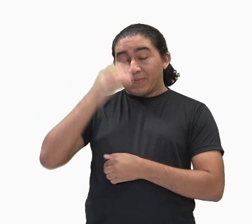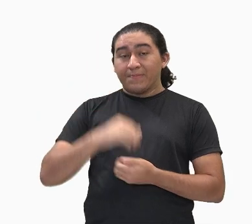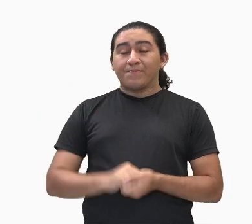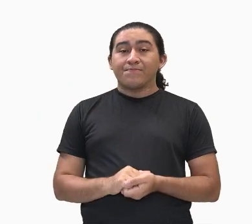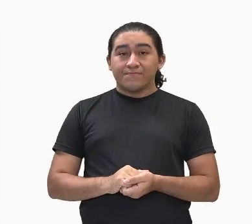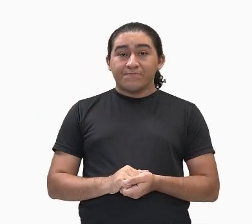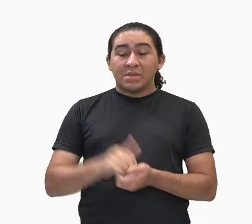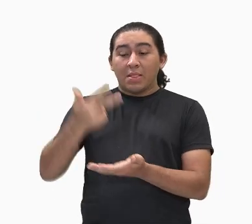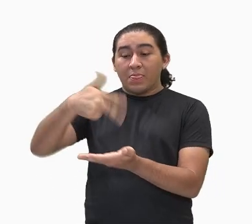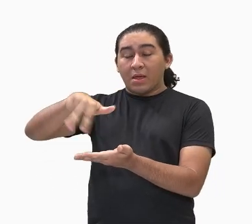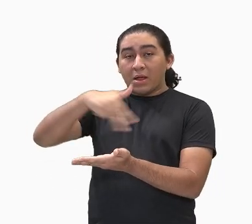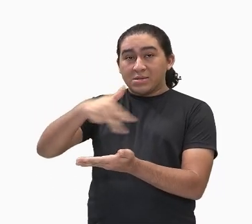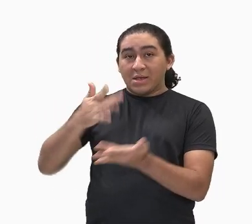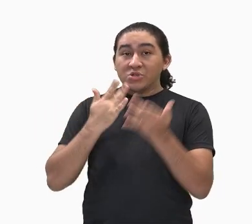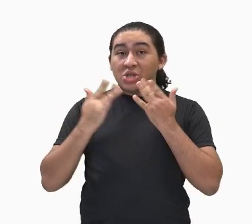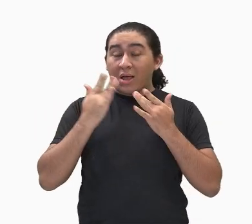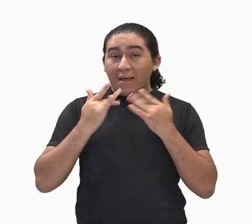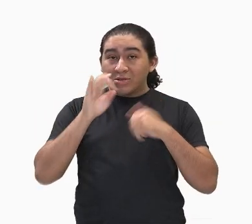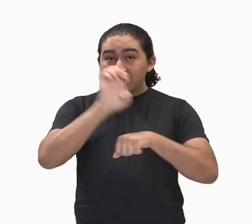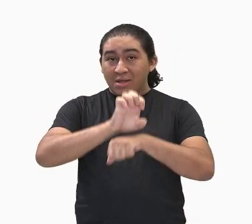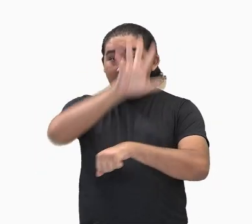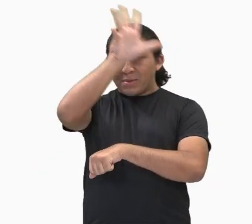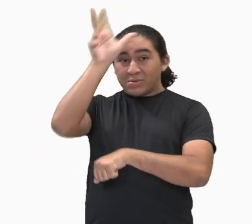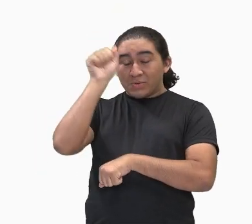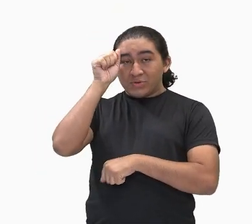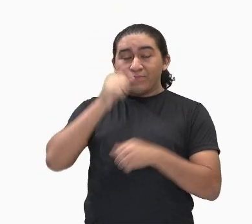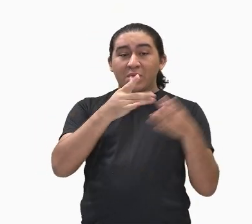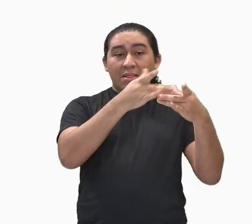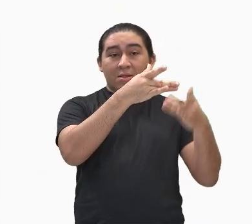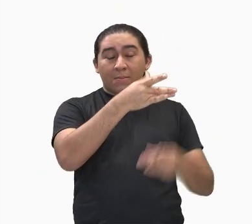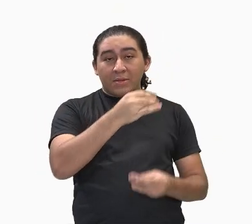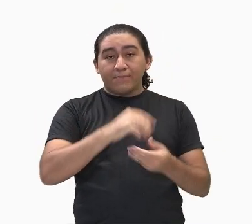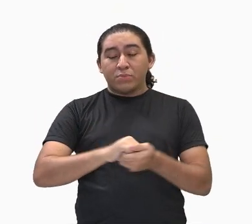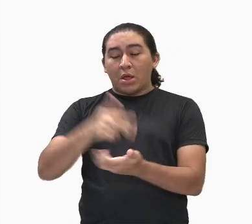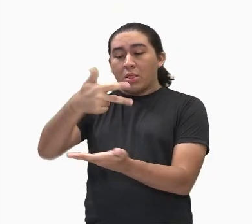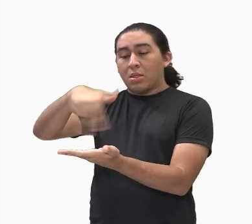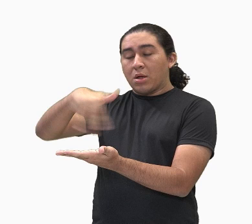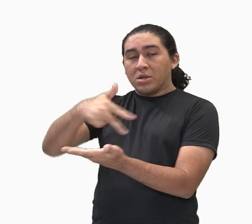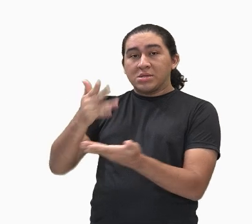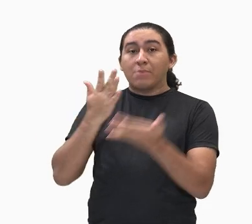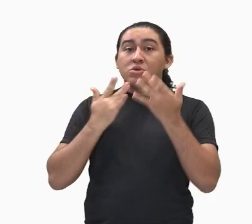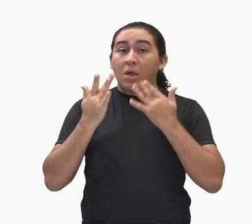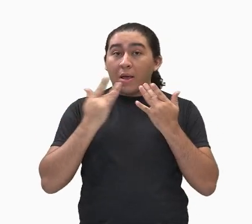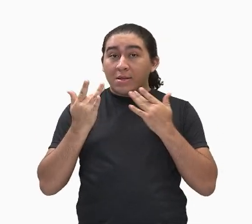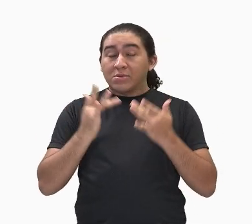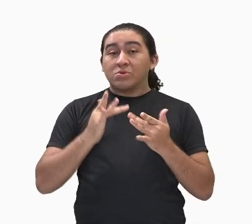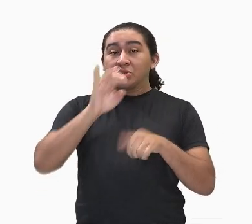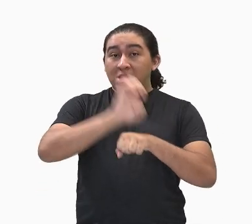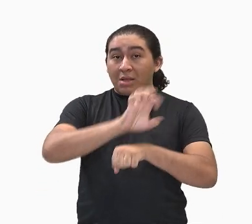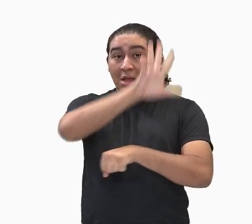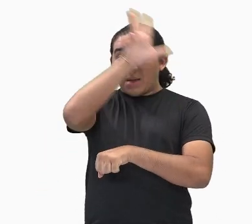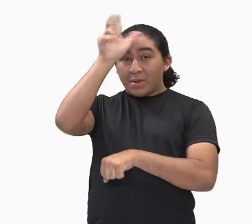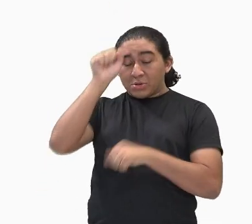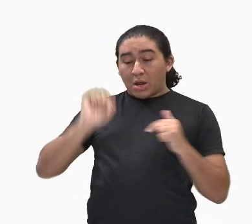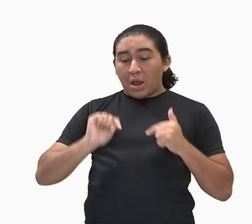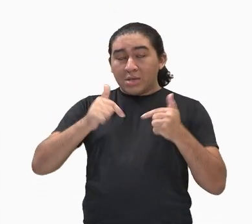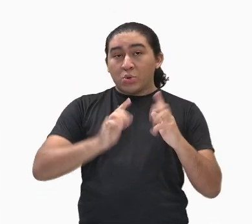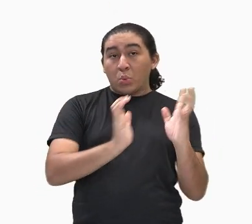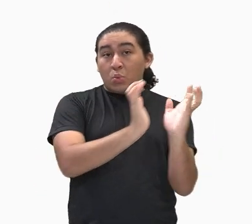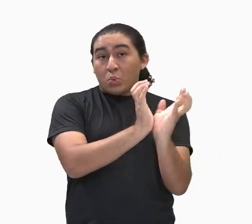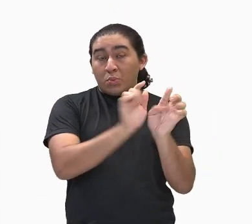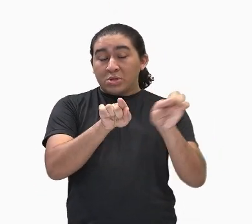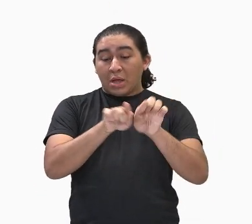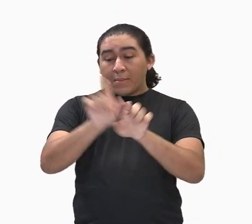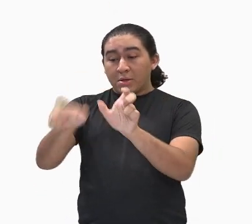A dança e o teatro amazonense. Detalhamento. A dança e o teatro amazonense em ações individuais e